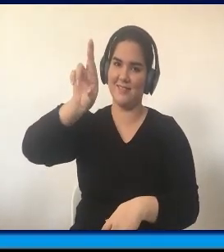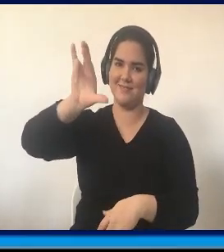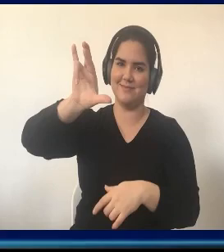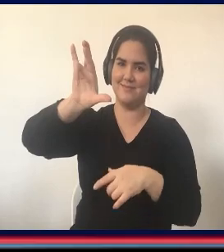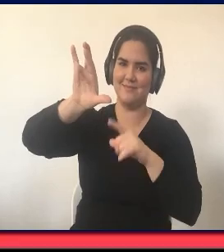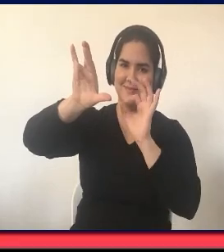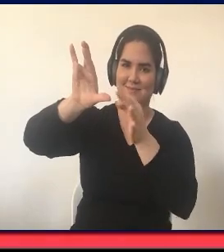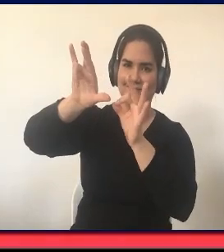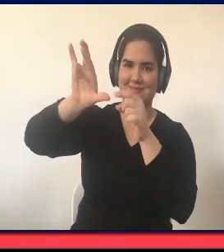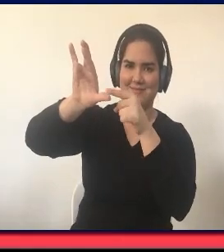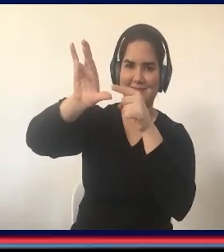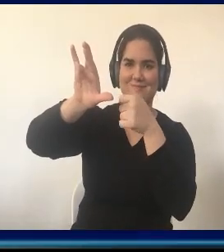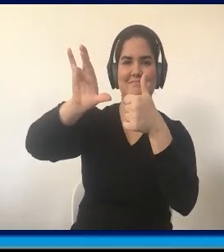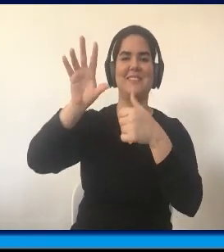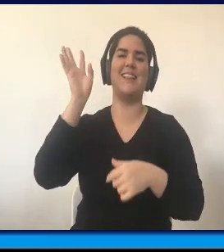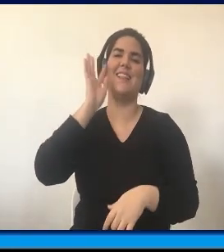Legal. É que assim é trabalhar,